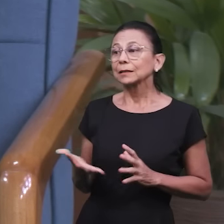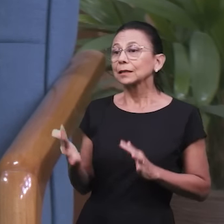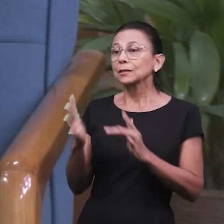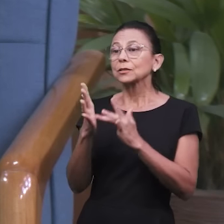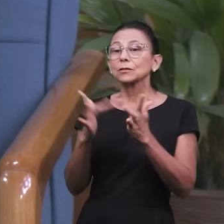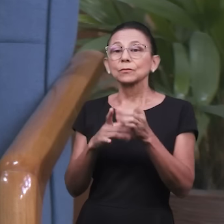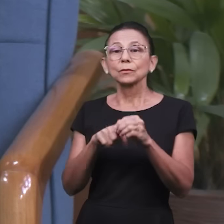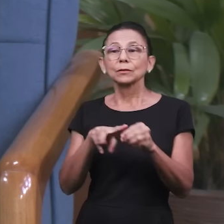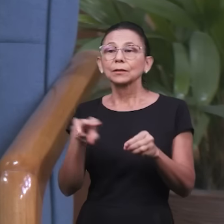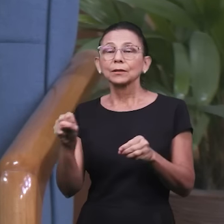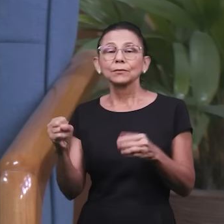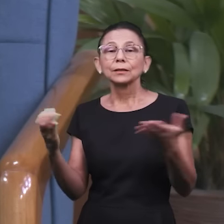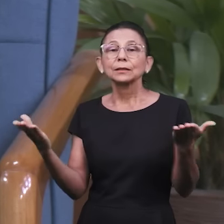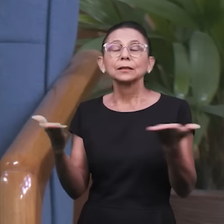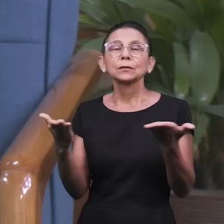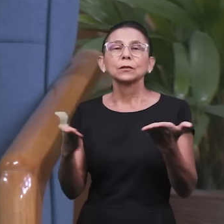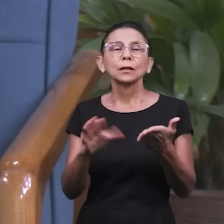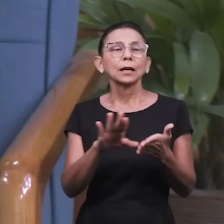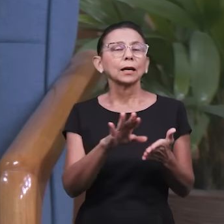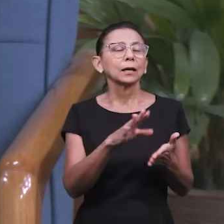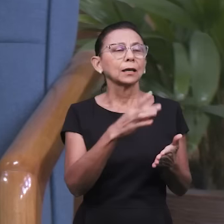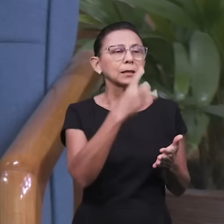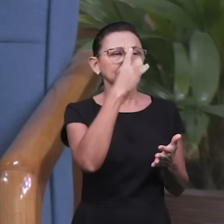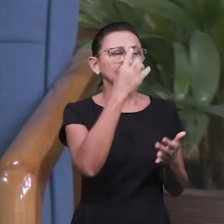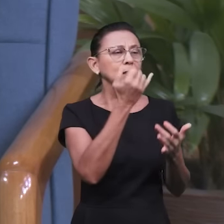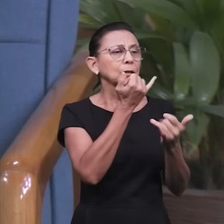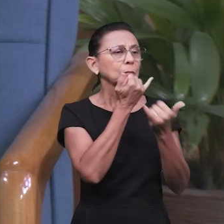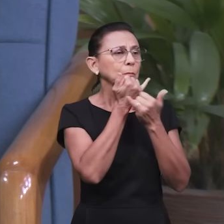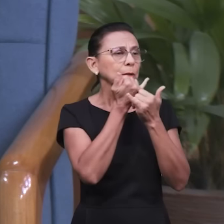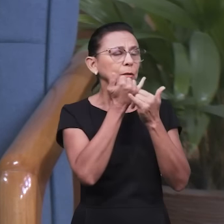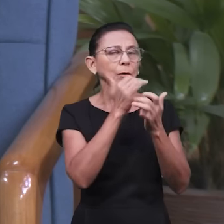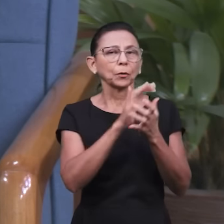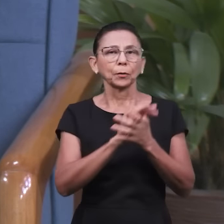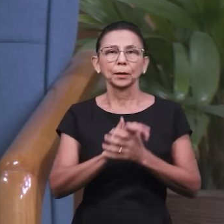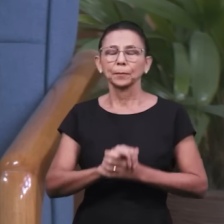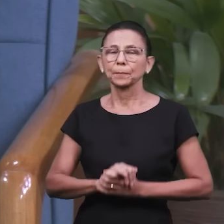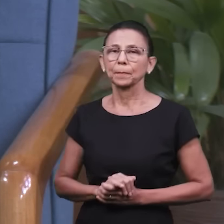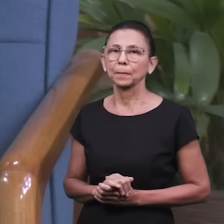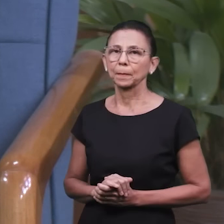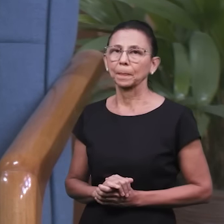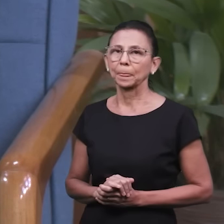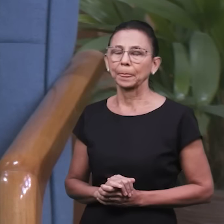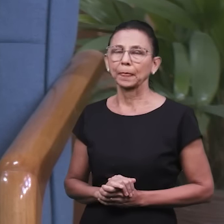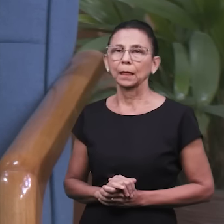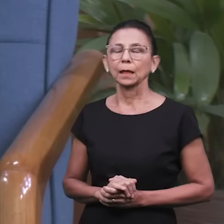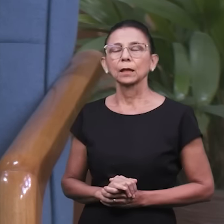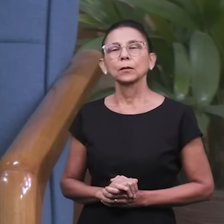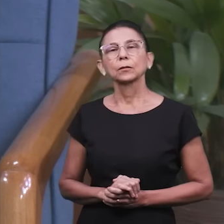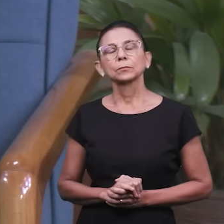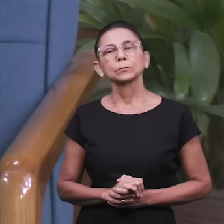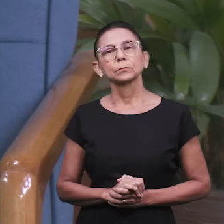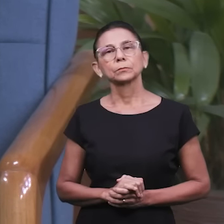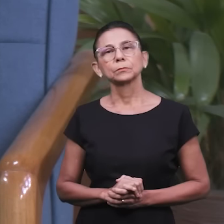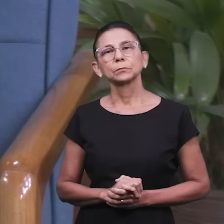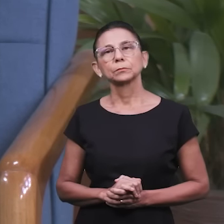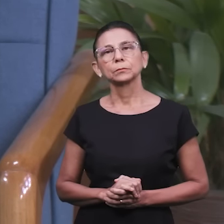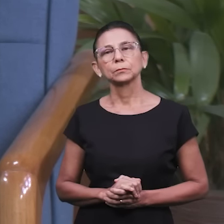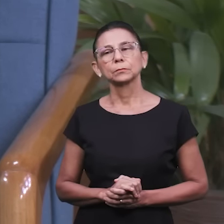né, antes de você falar, Daniel, me perdoe, toda sorte de peixes, e a gente volta para as